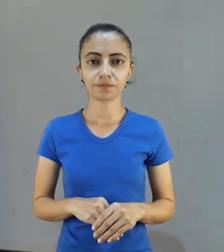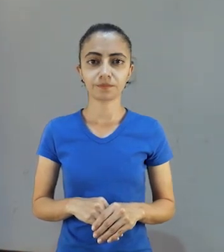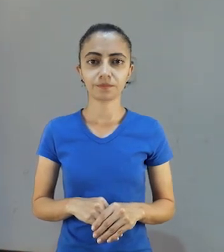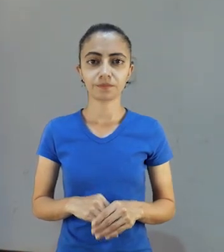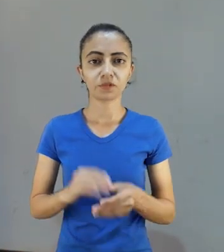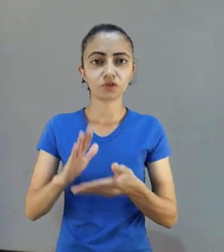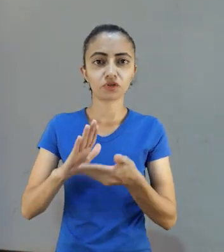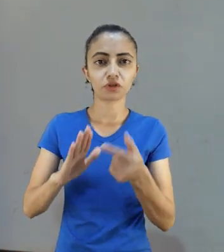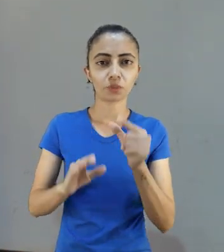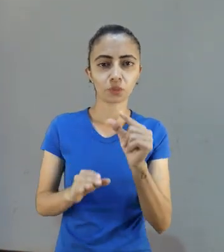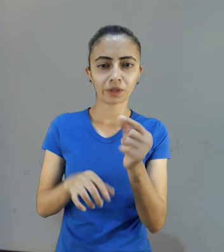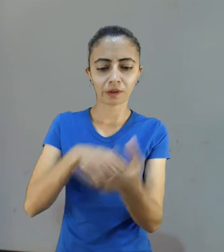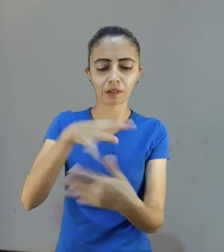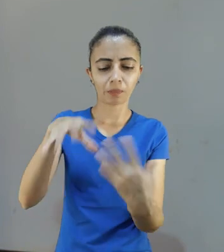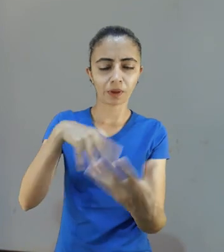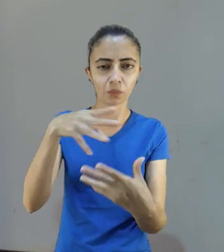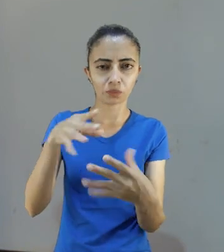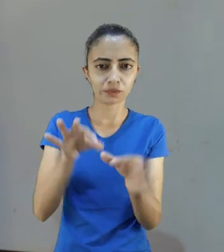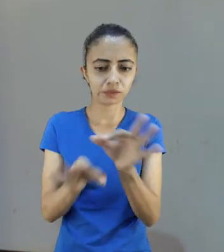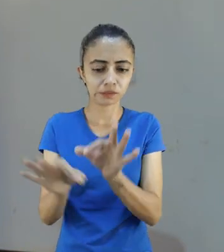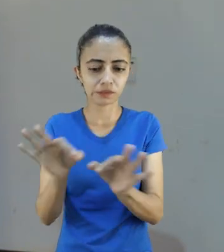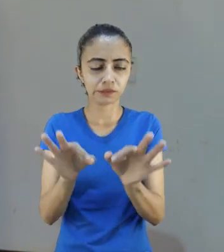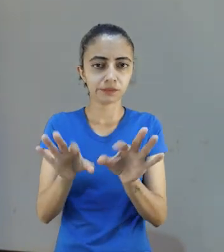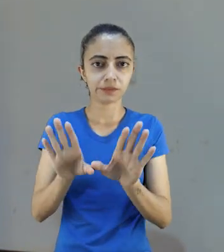Tirar um pouquinho da bagunça.